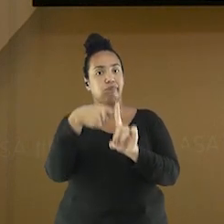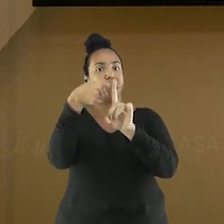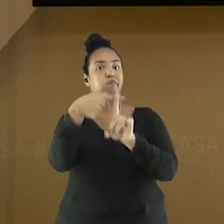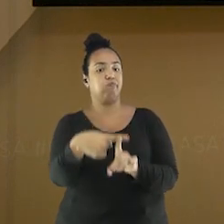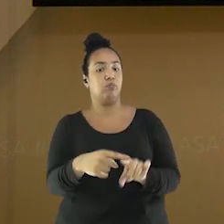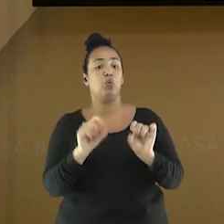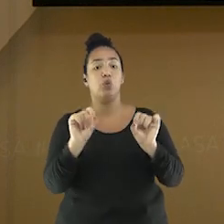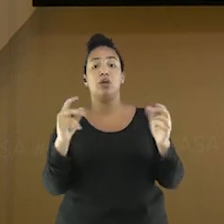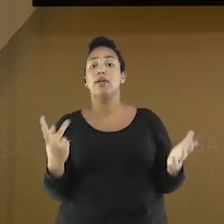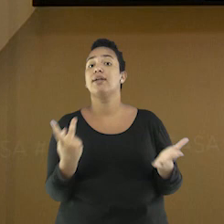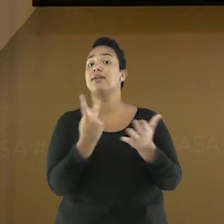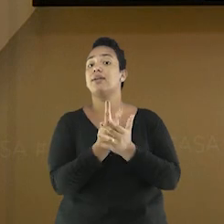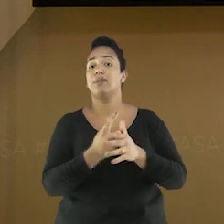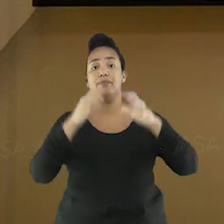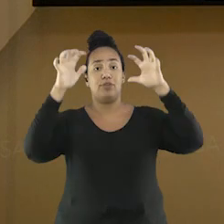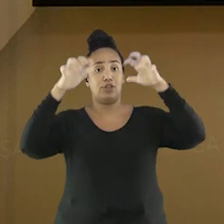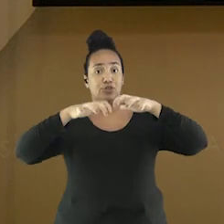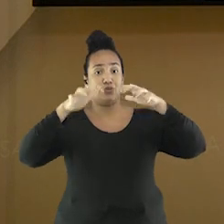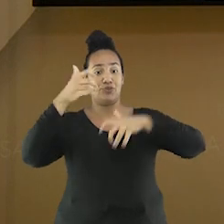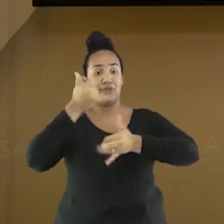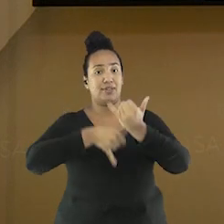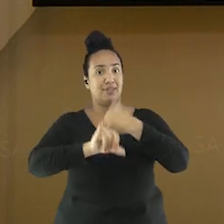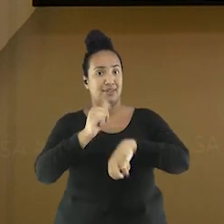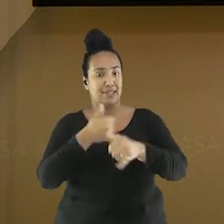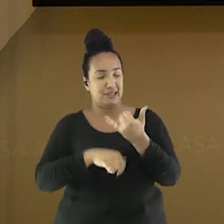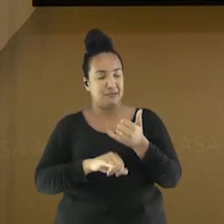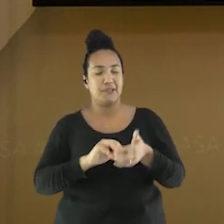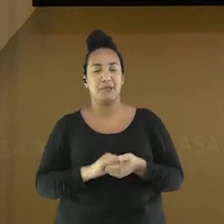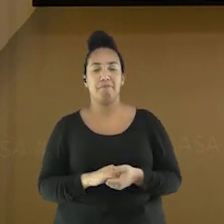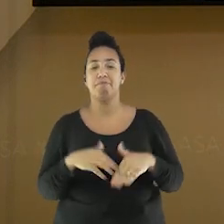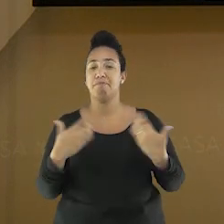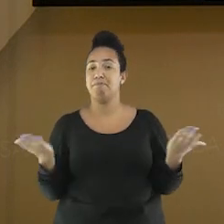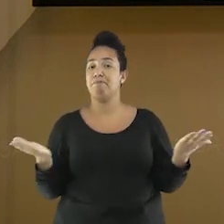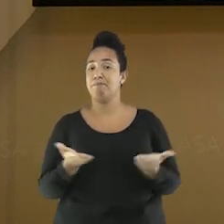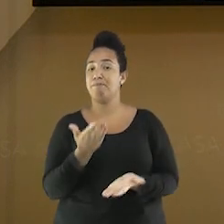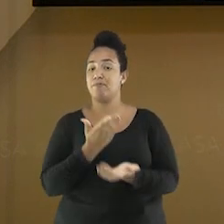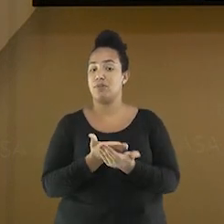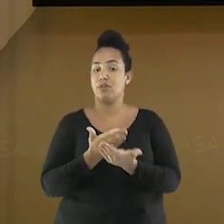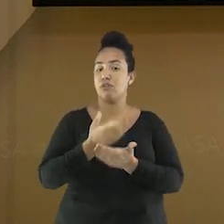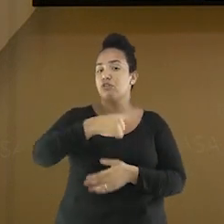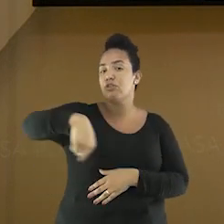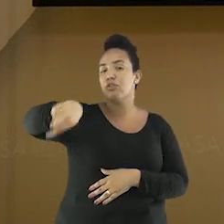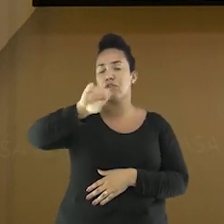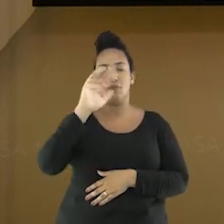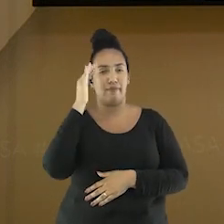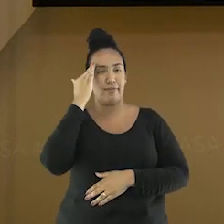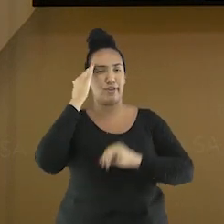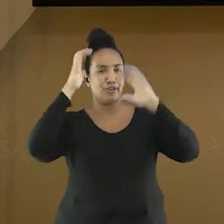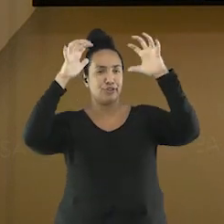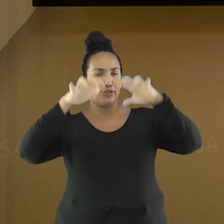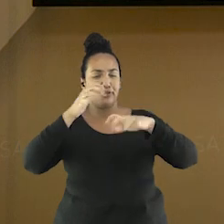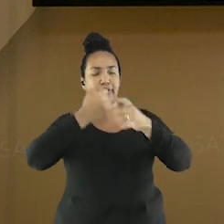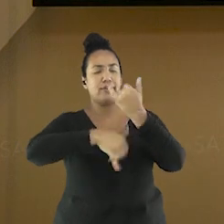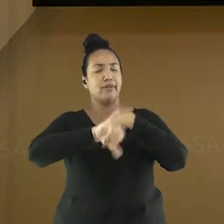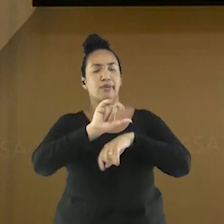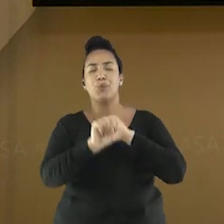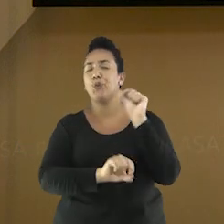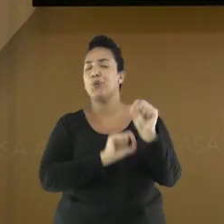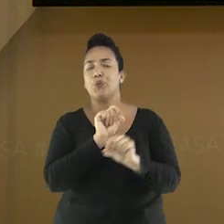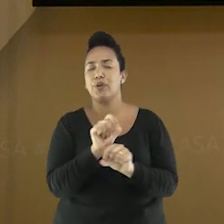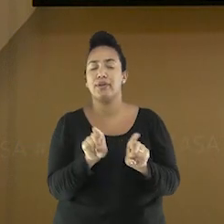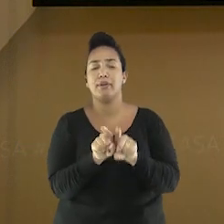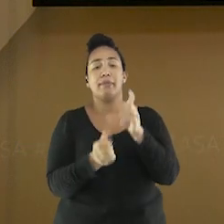então, a chuva ácida. Na aula de hoje, vamos entender o que de fato é chuva ácida, suas origens e como se